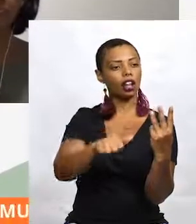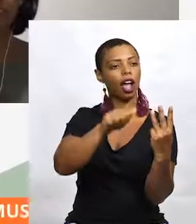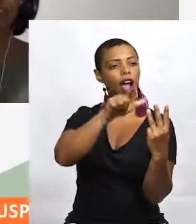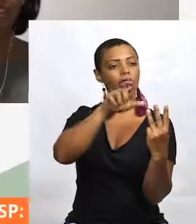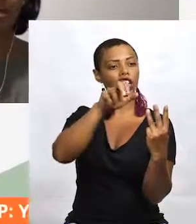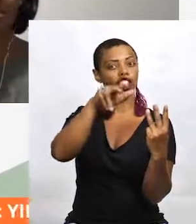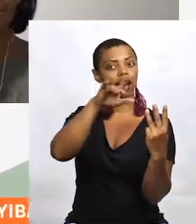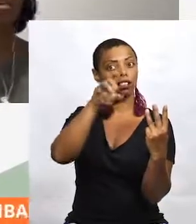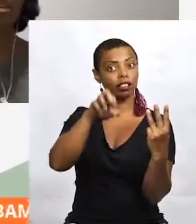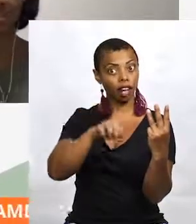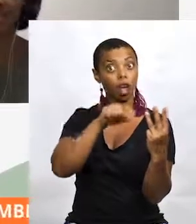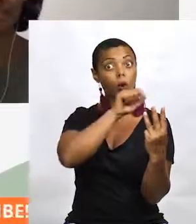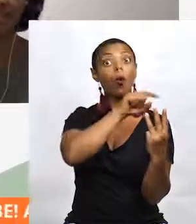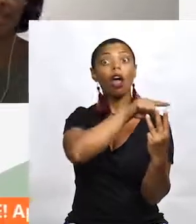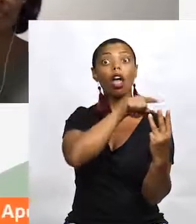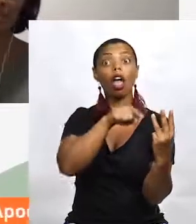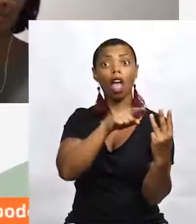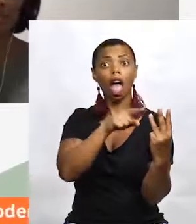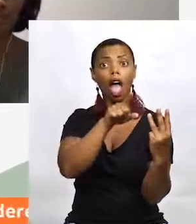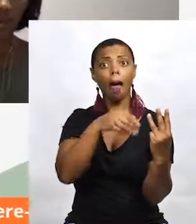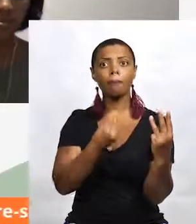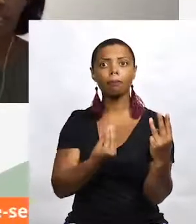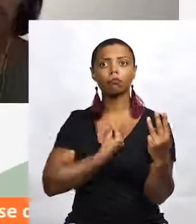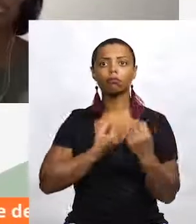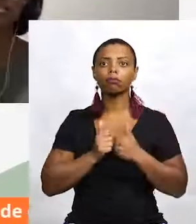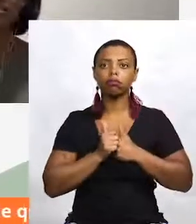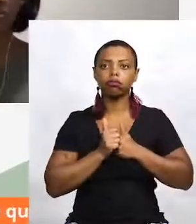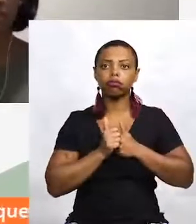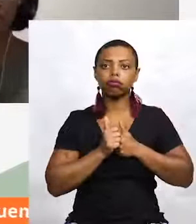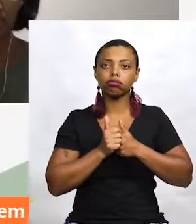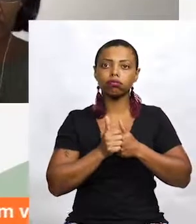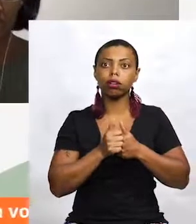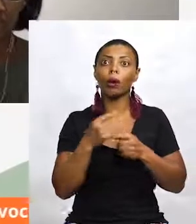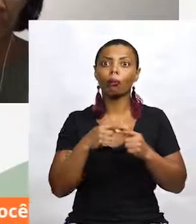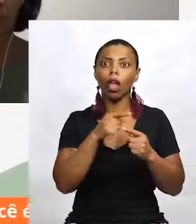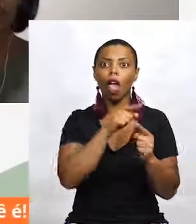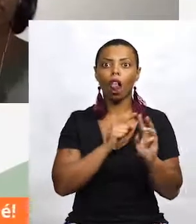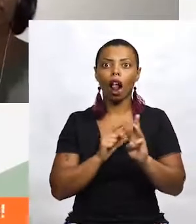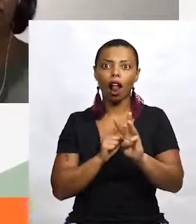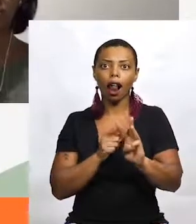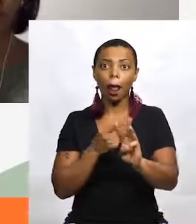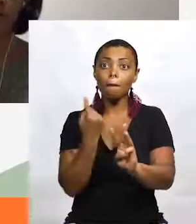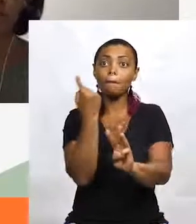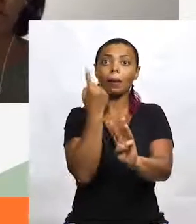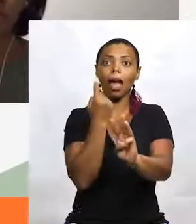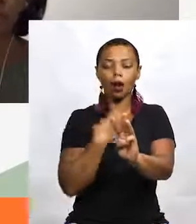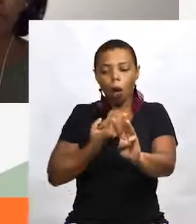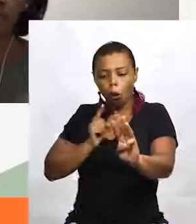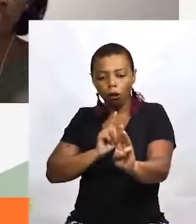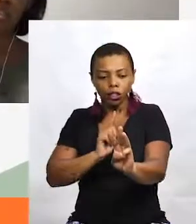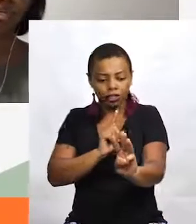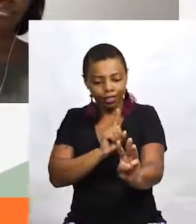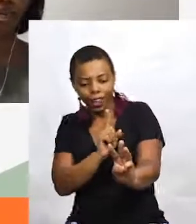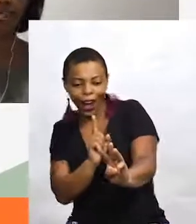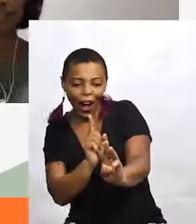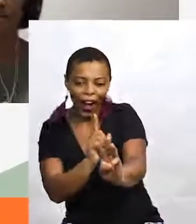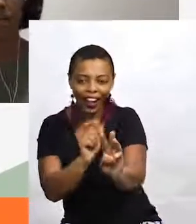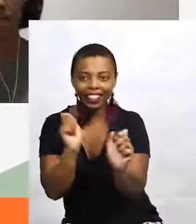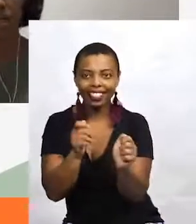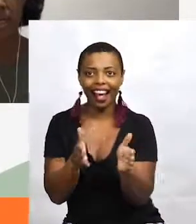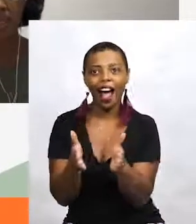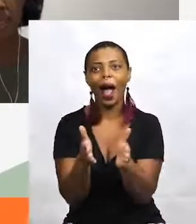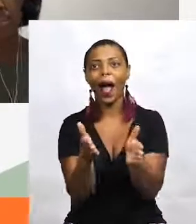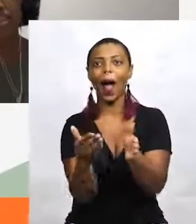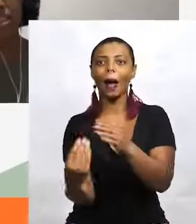como guias, né? Pessoas que vão trilhando e vão deixando as pedrinhas no caminho para a gente ir atrás.